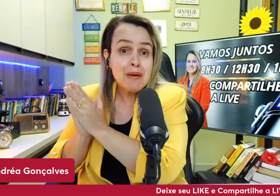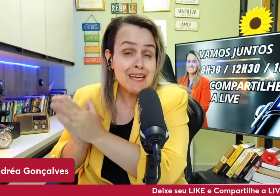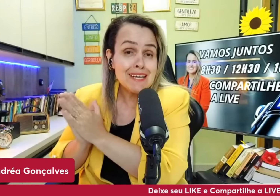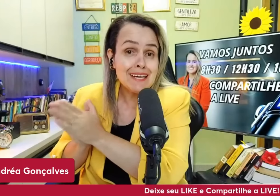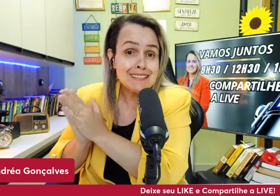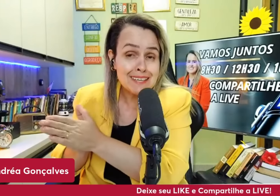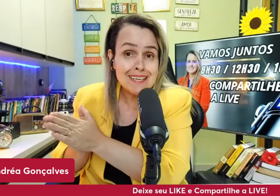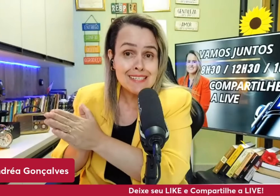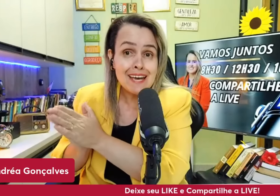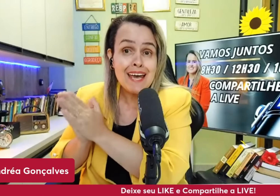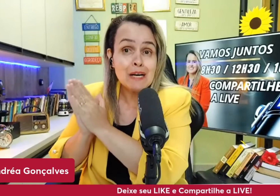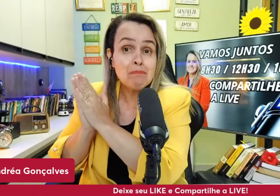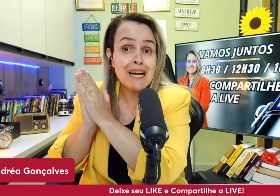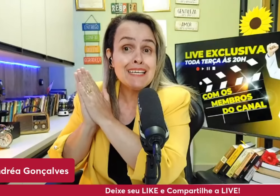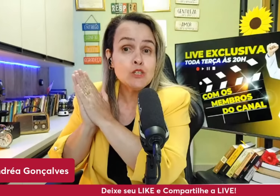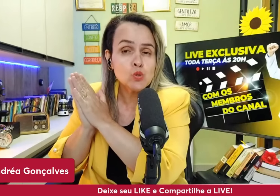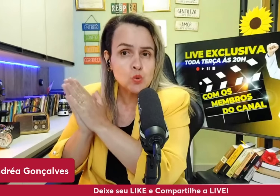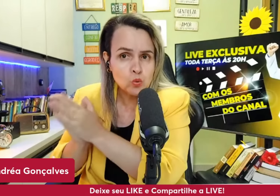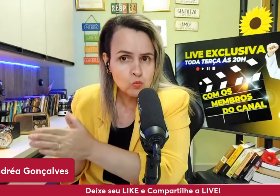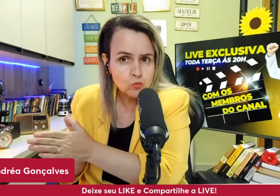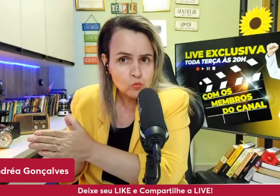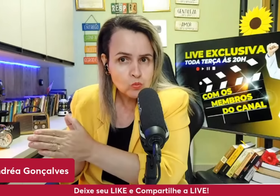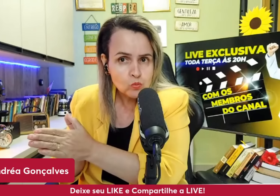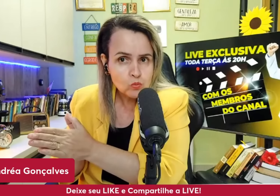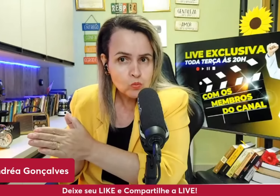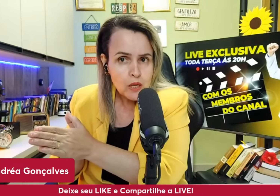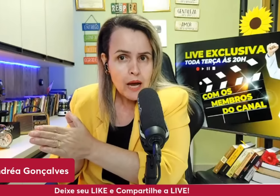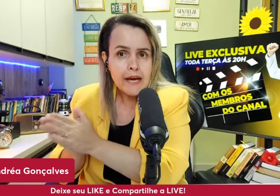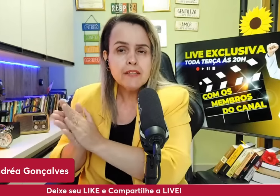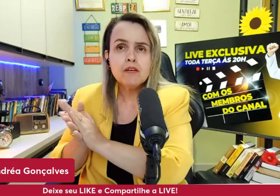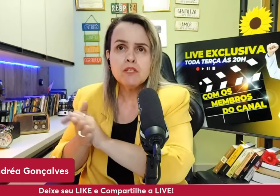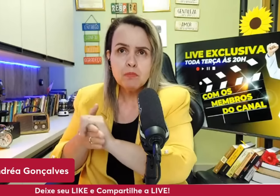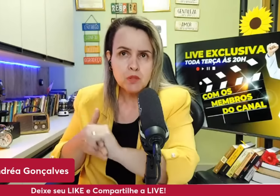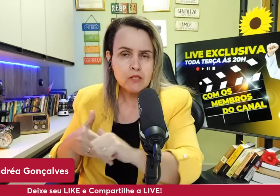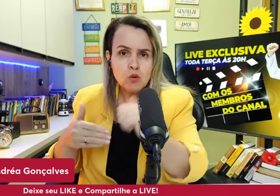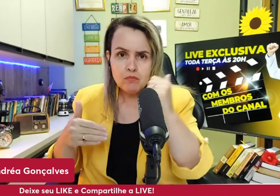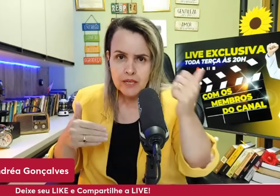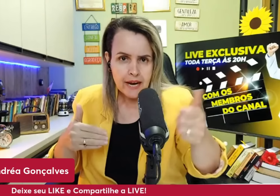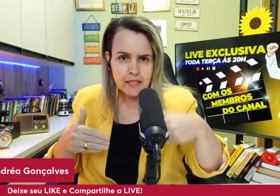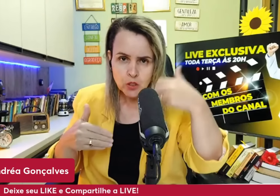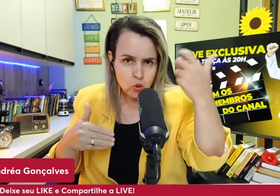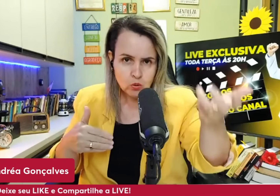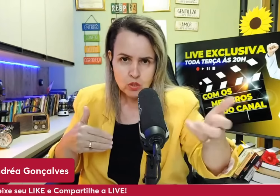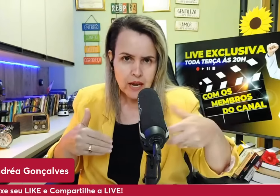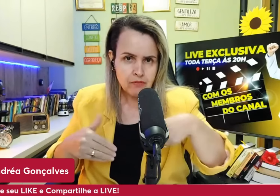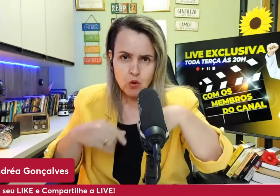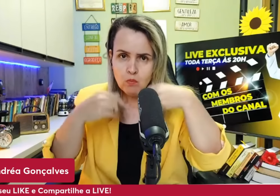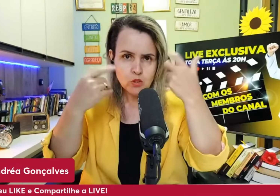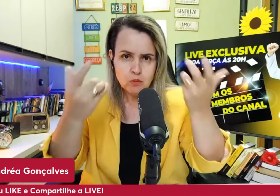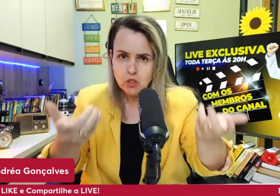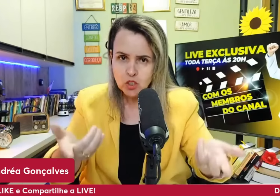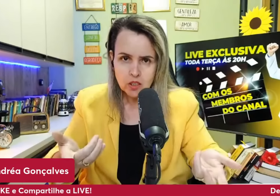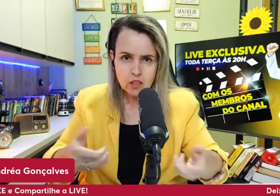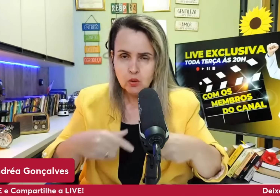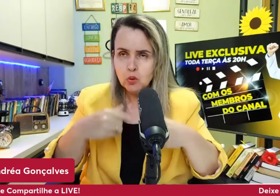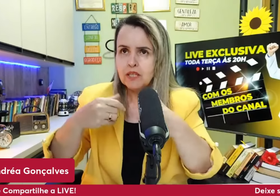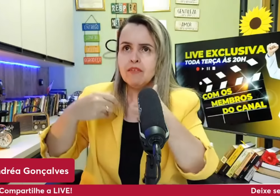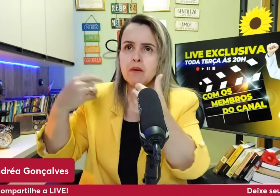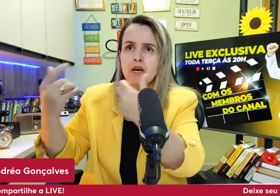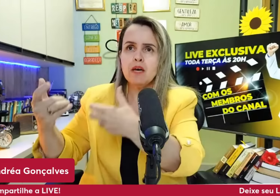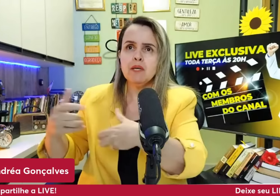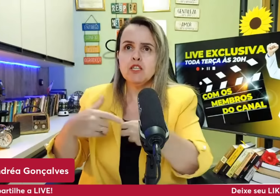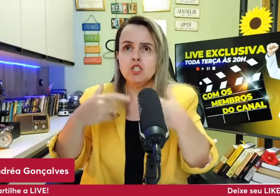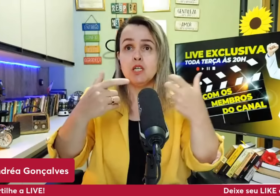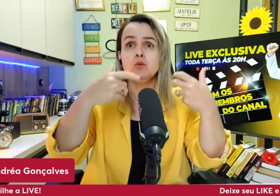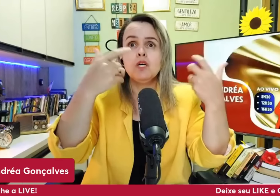esse pnl 13 era para isso aí teve os deputados como vangard e outros lá que falou um monte de mentira que Lula